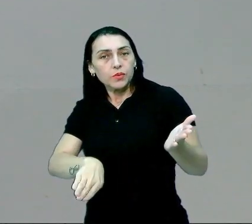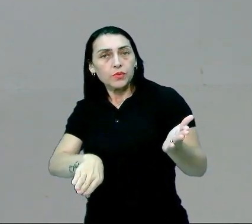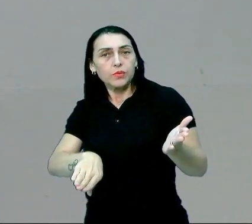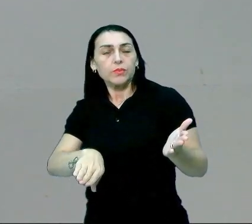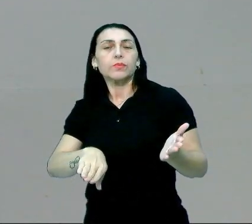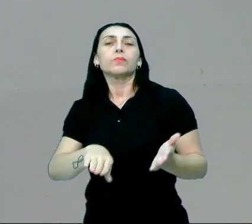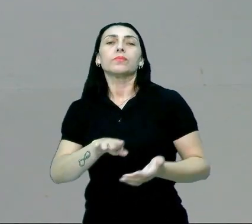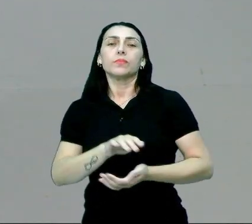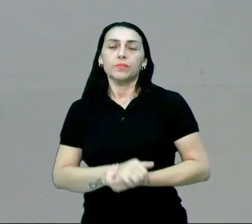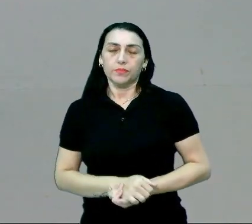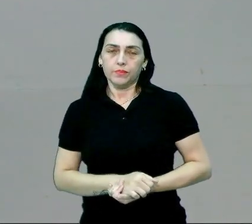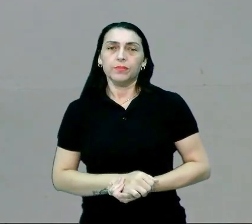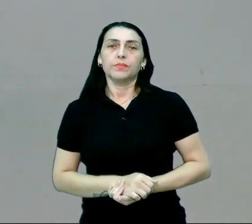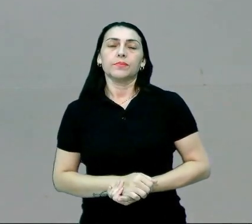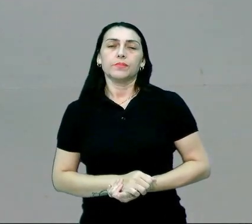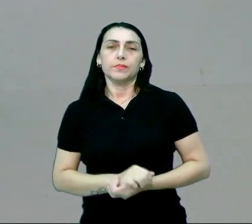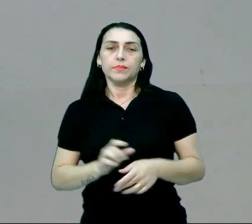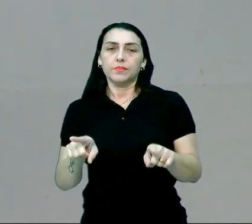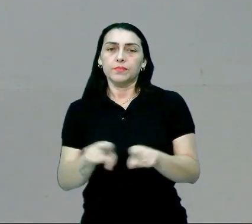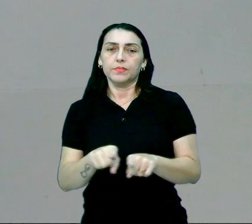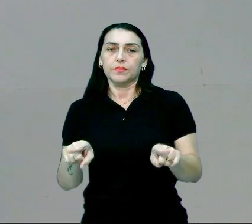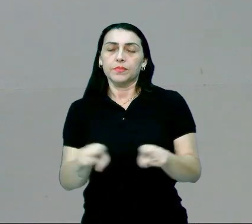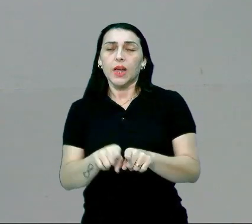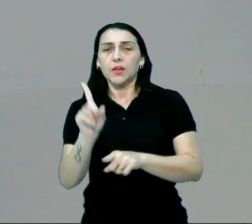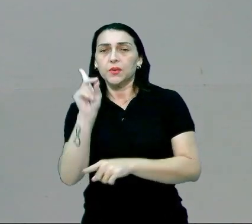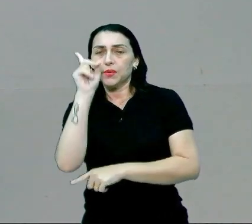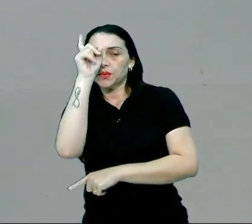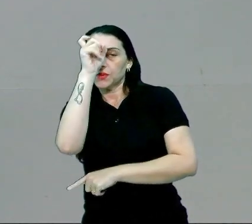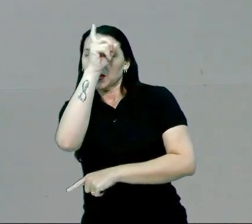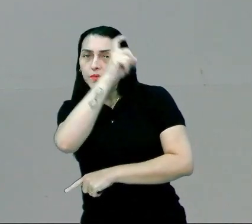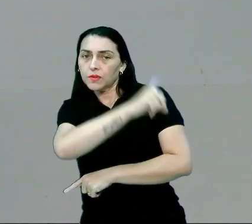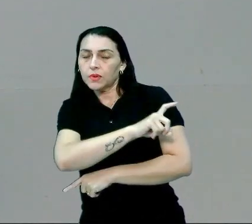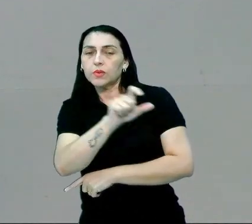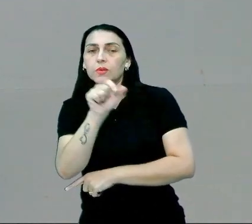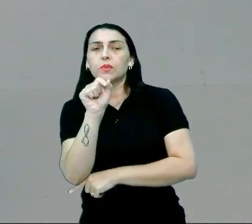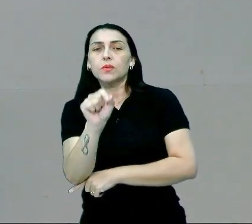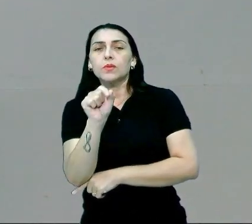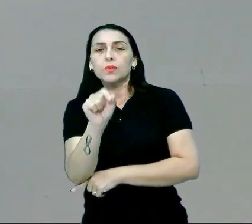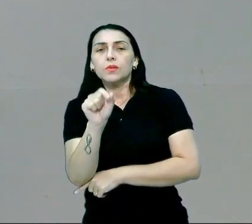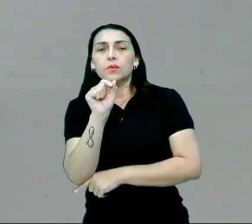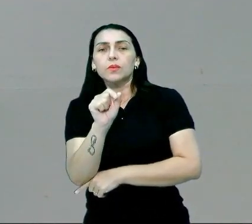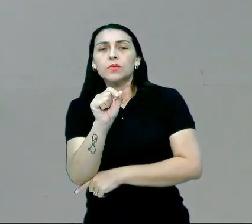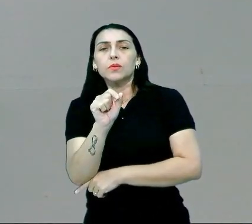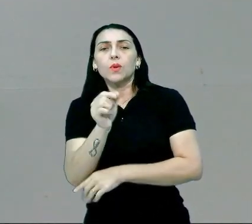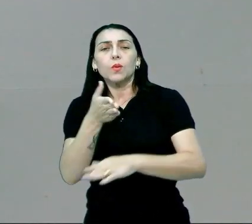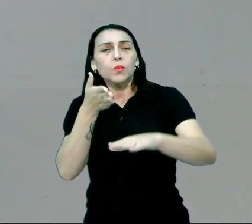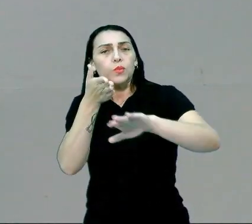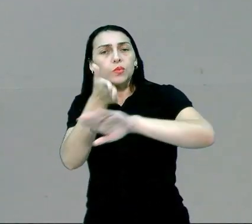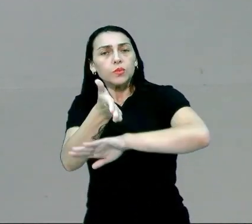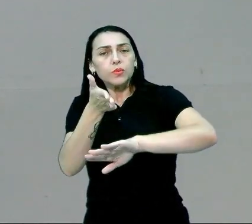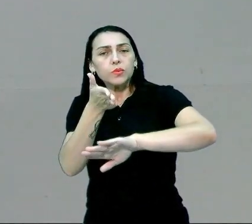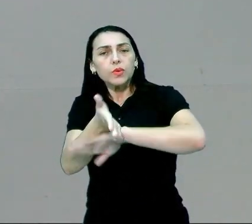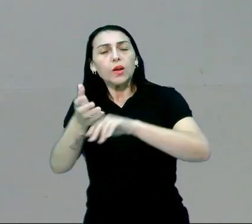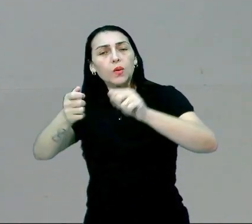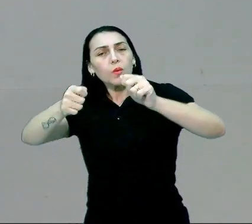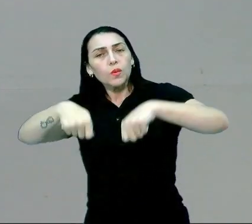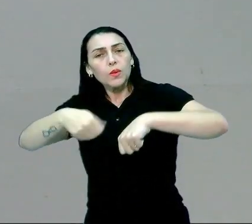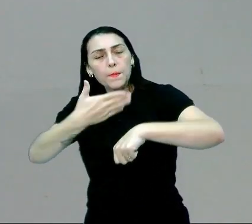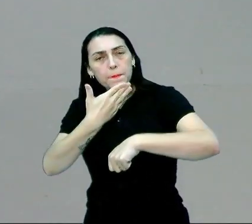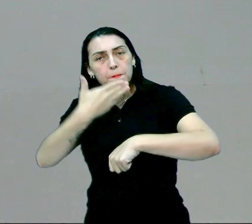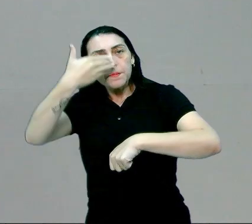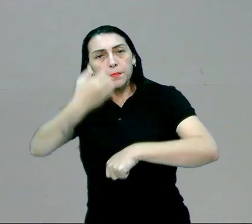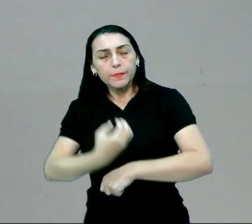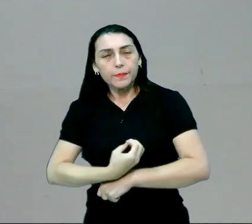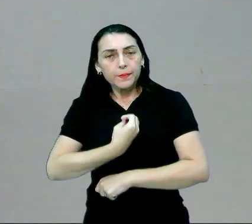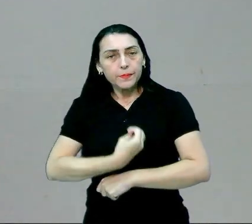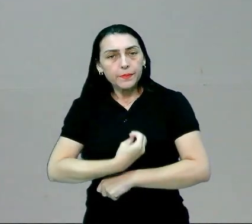completamente violados e a dificuldade no que diz respeito ao acesso a condições